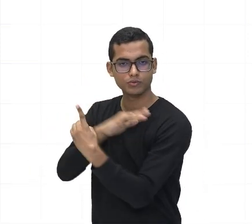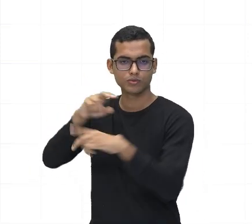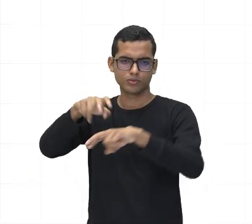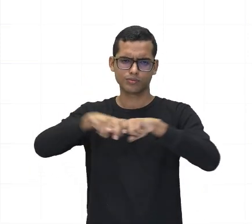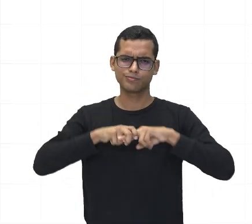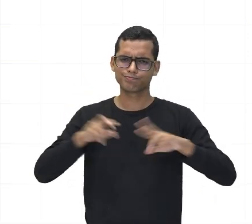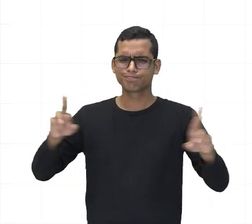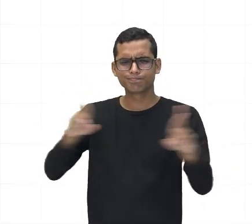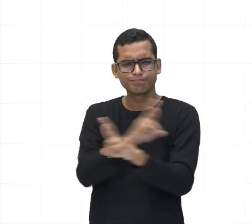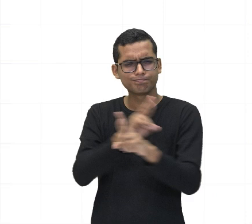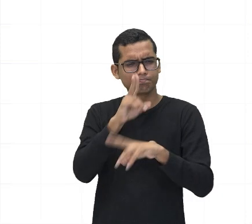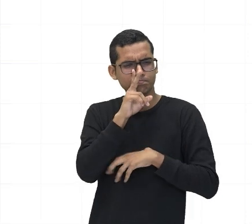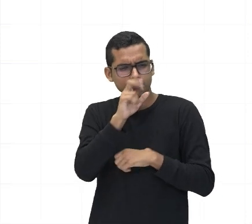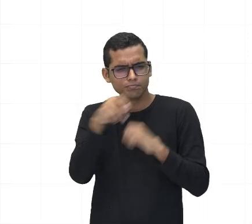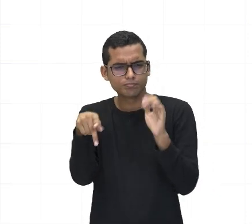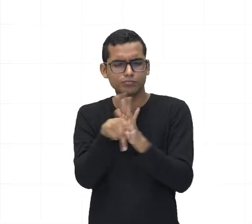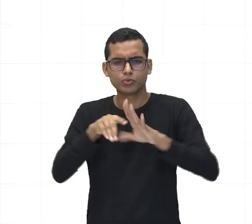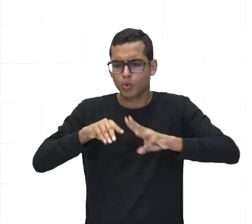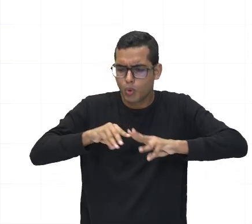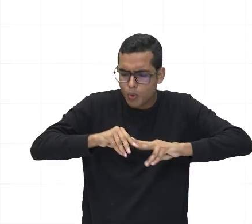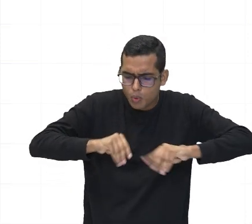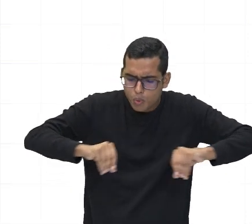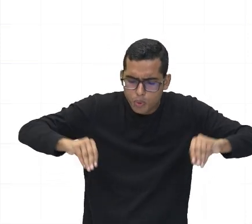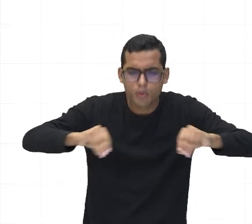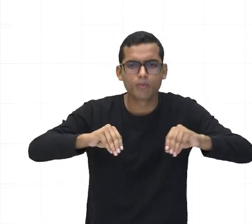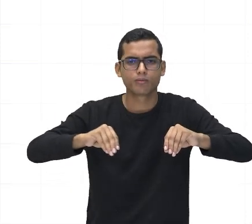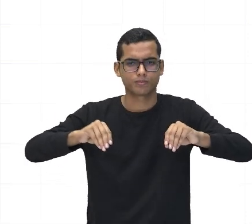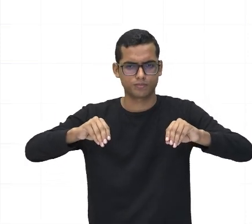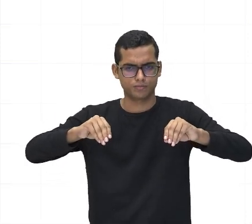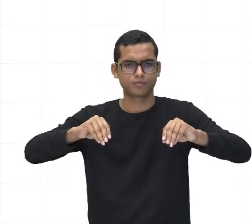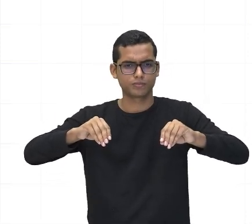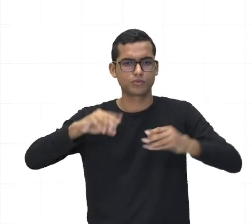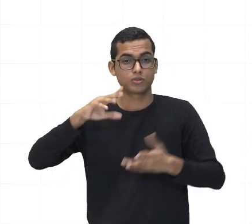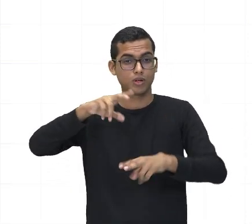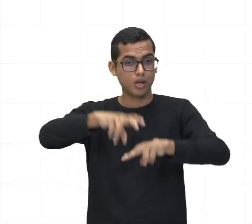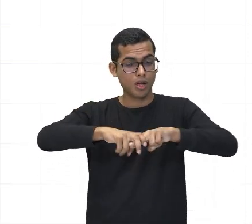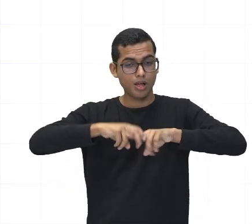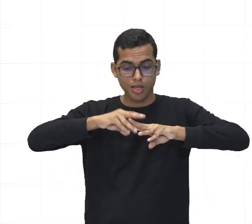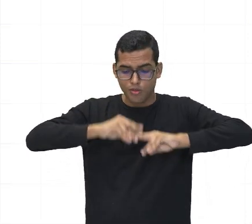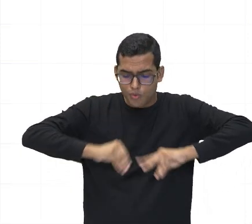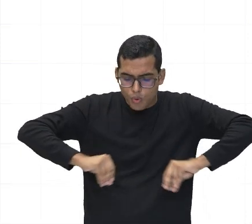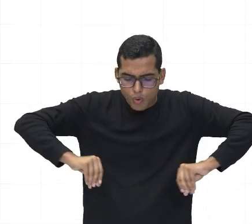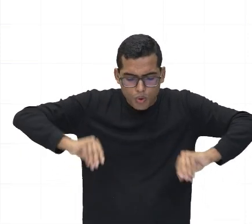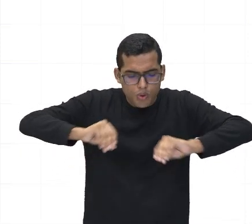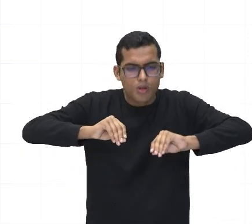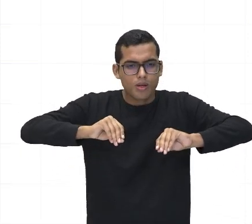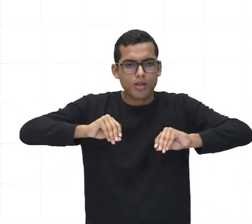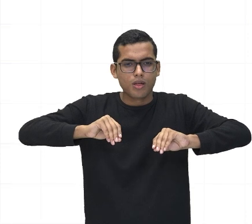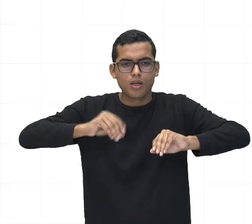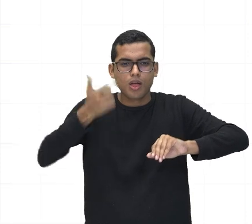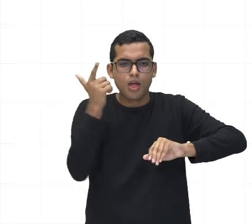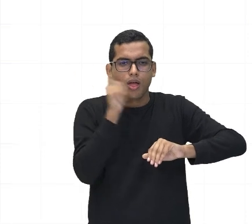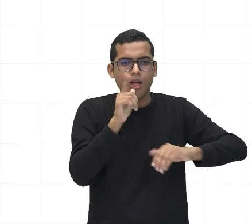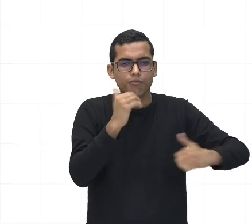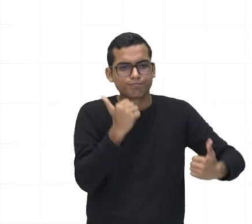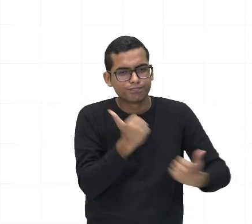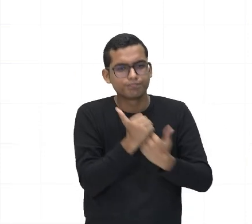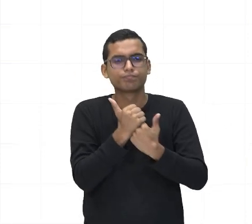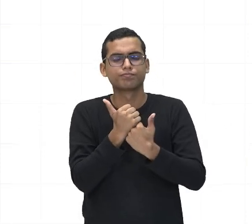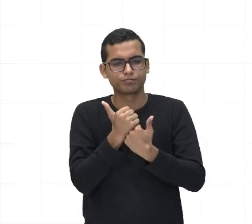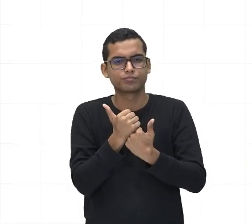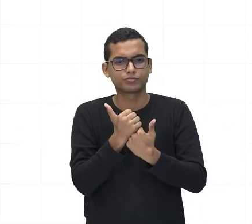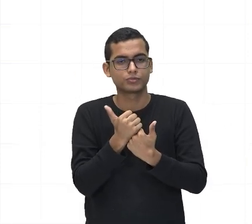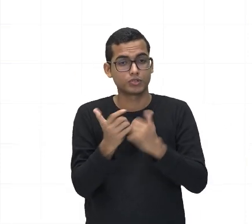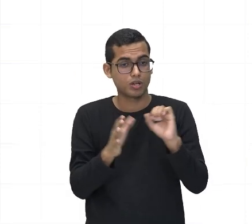relação muito forte com o solo, com a terra, pois é ela que sustenta e garante a sobrevivência daquele